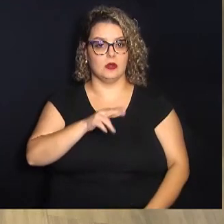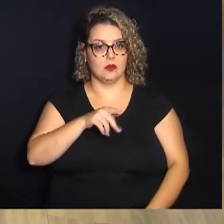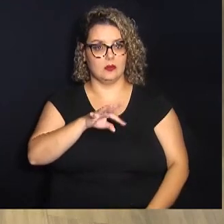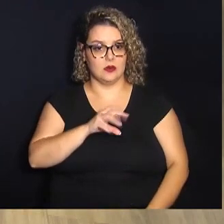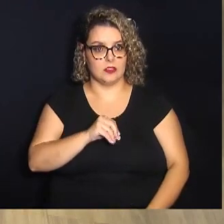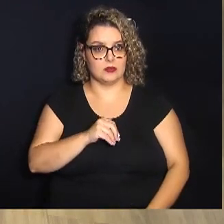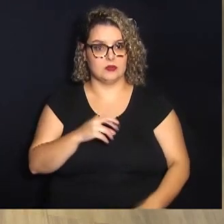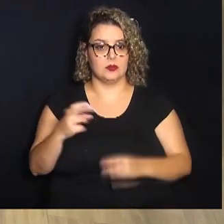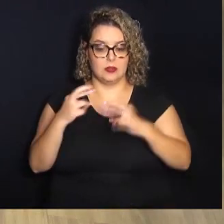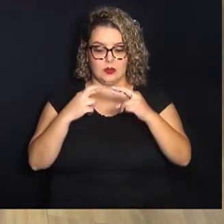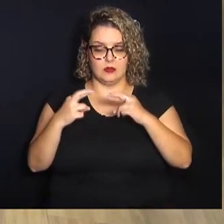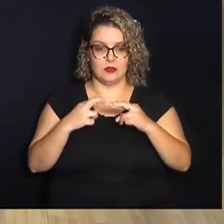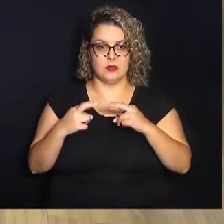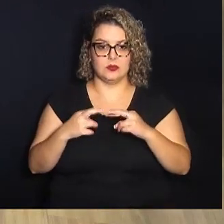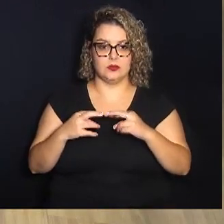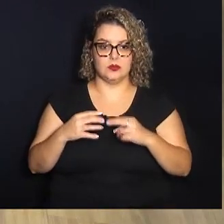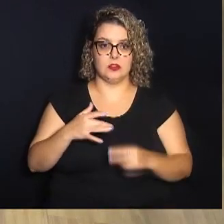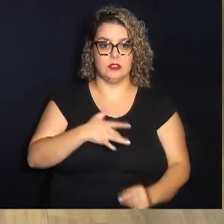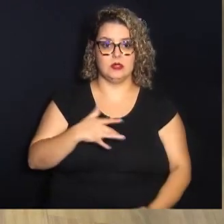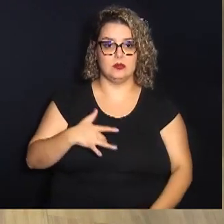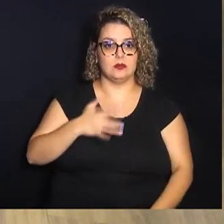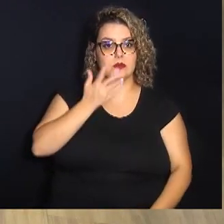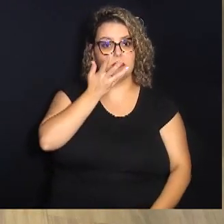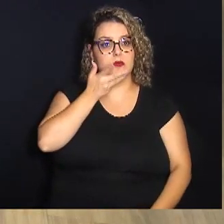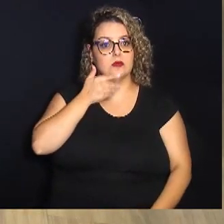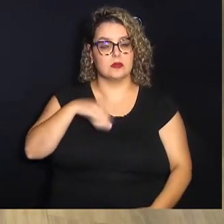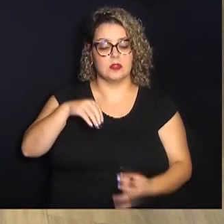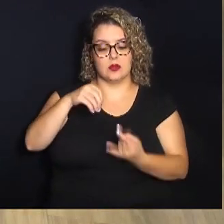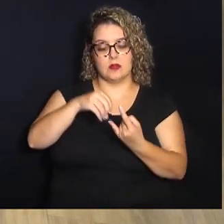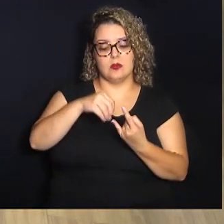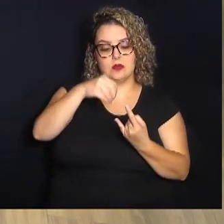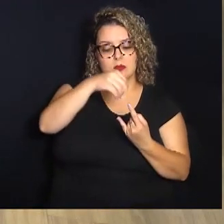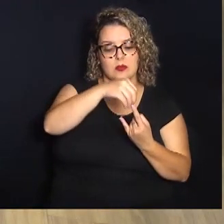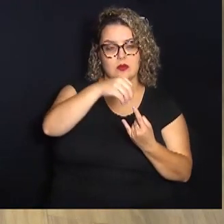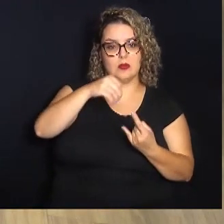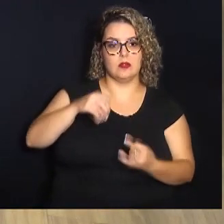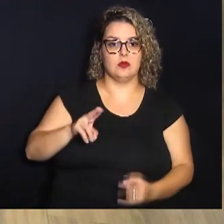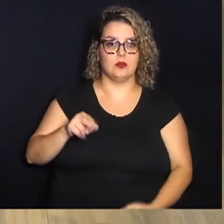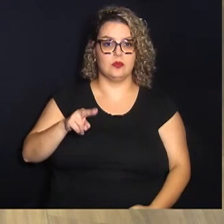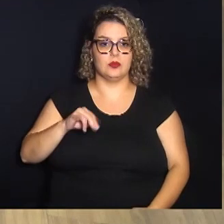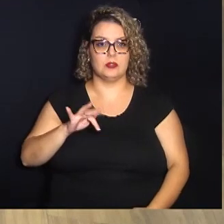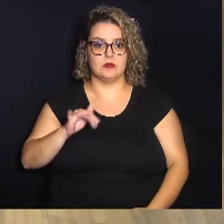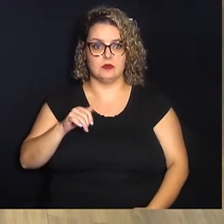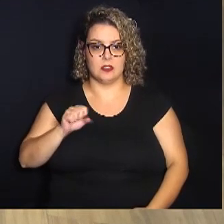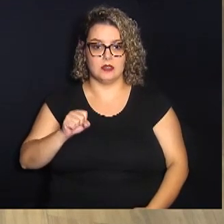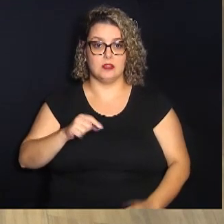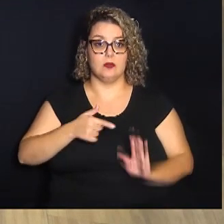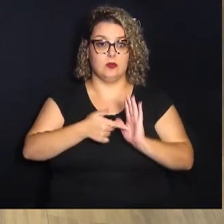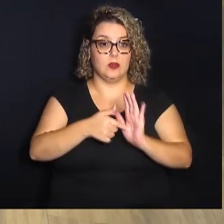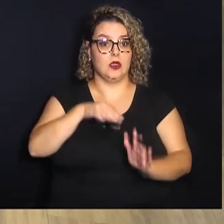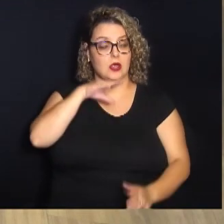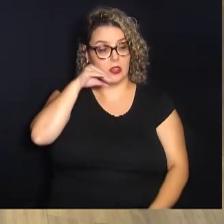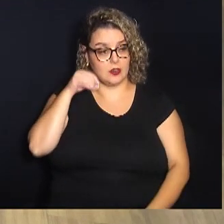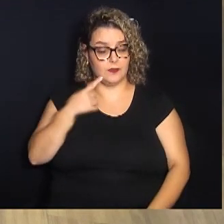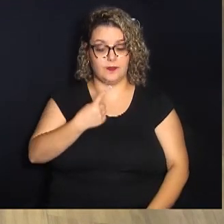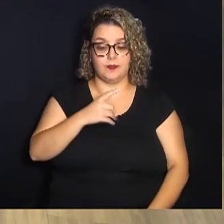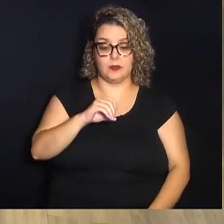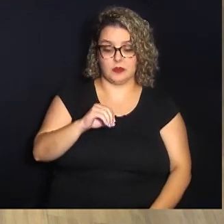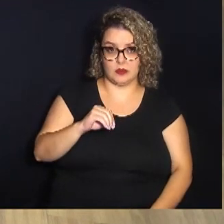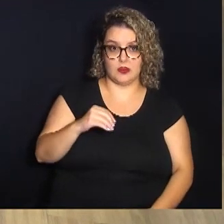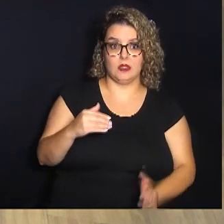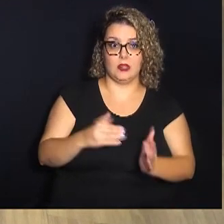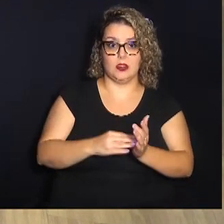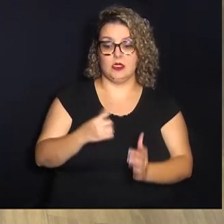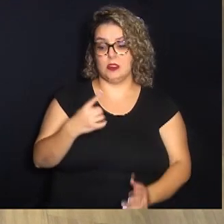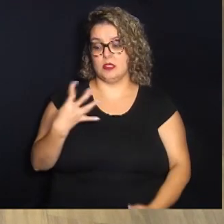do Observatório de Saúde na Infância da Fiocruz Unifase mostra que adolescente entre 10 a